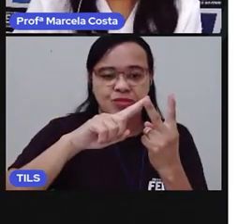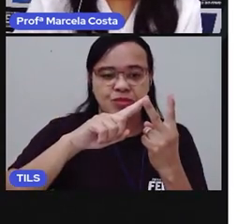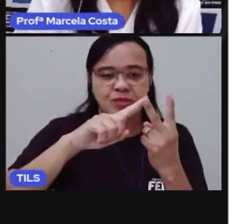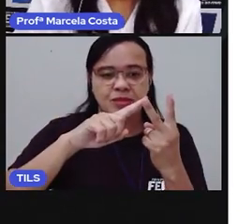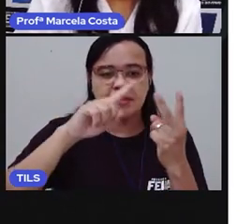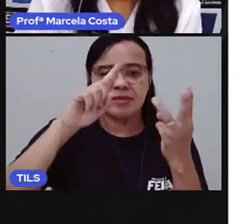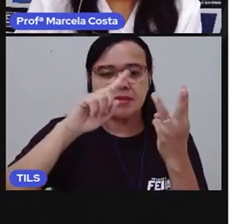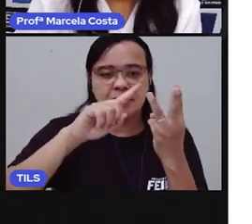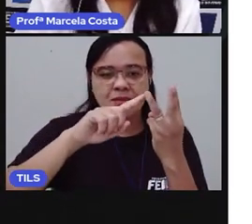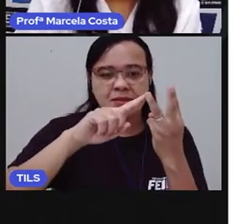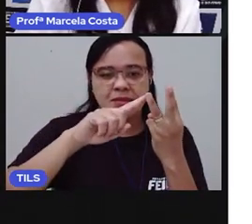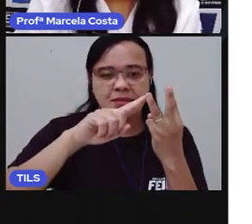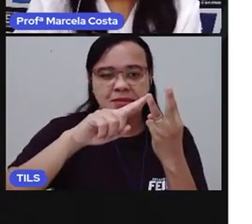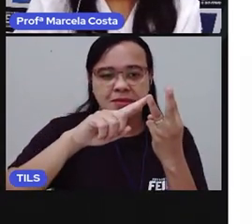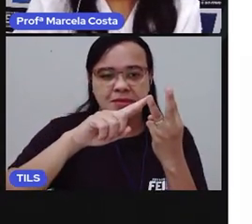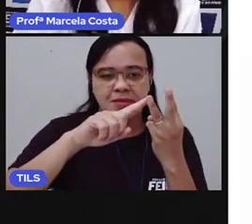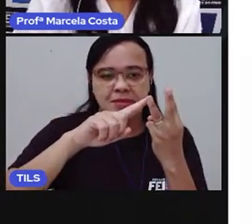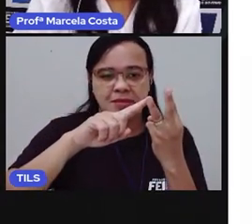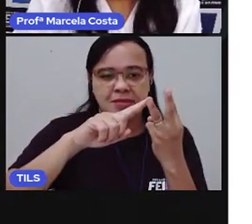Dois.